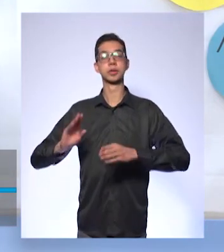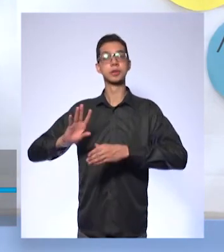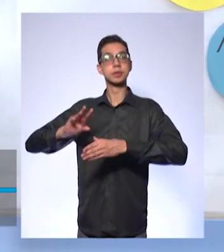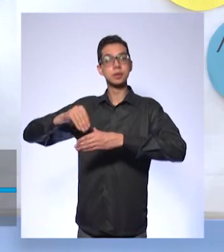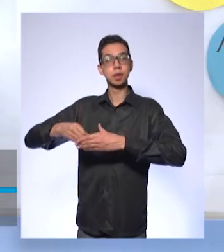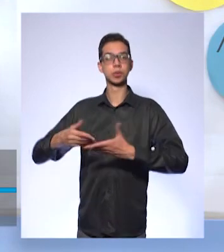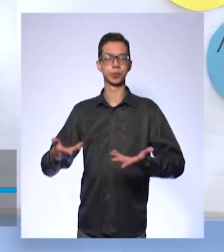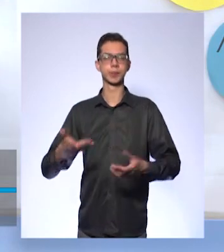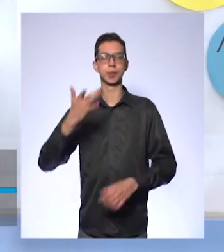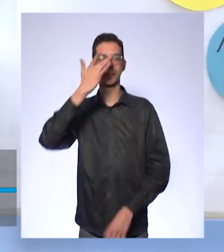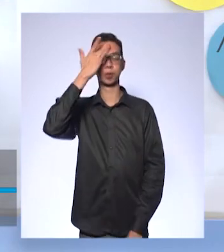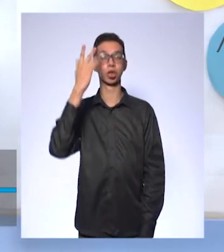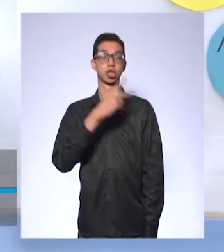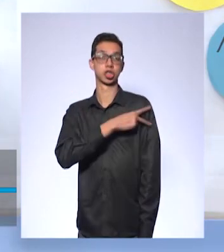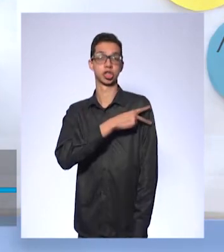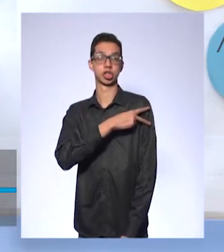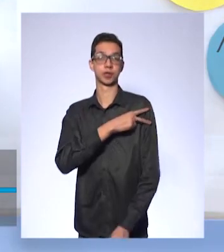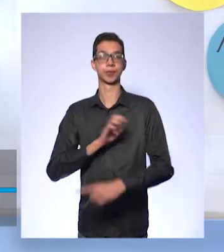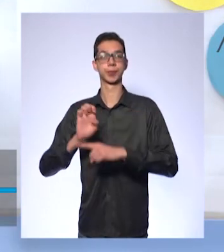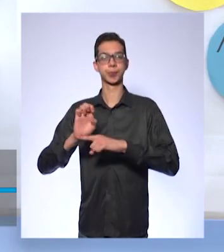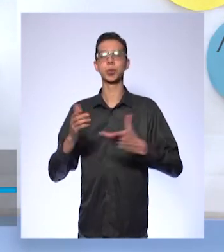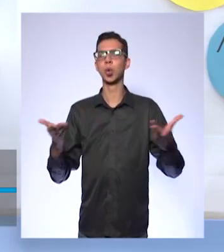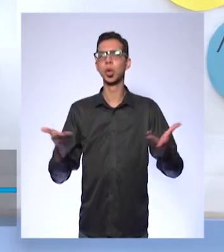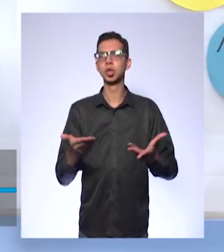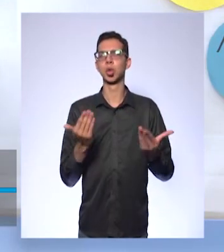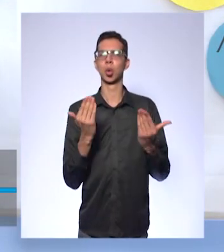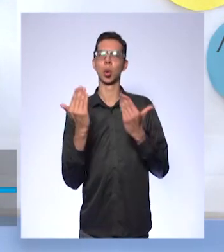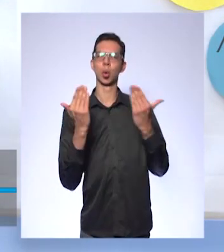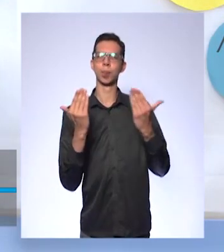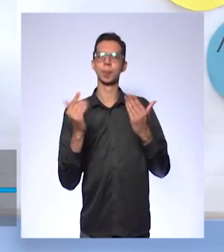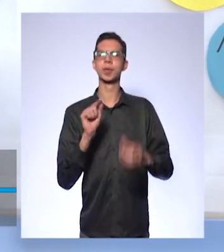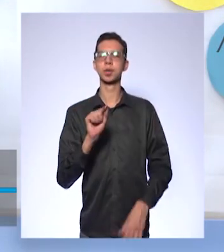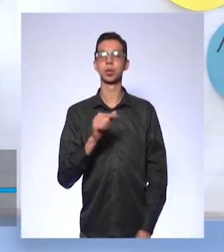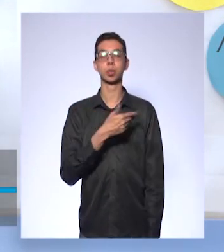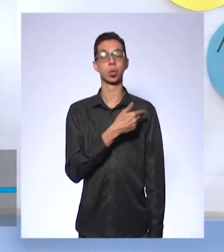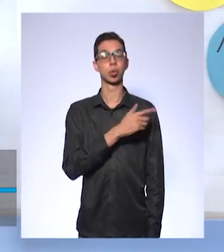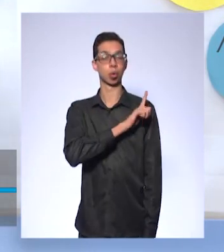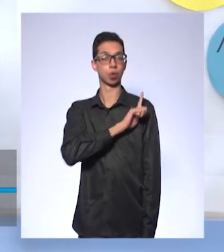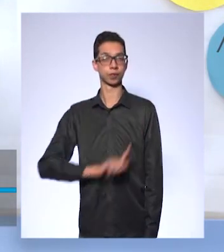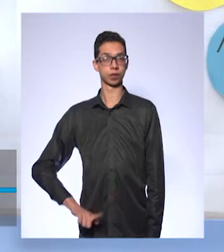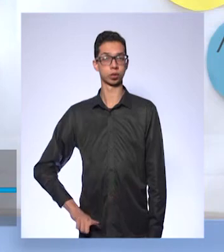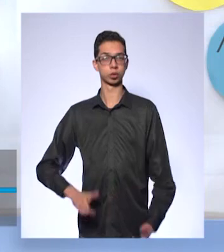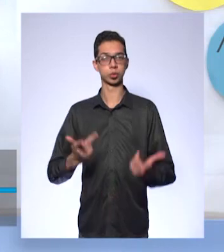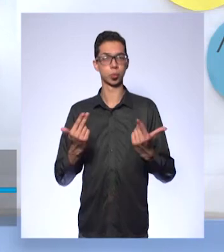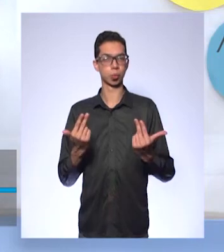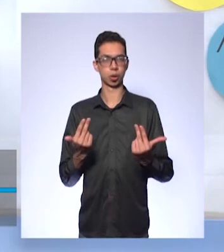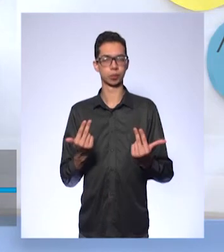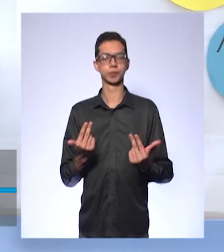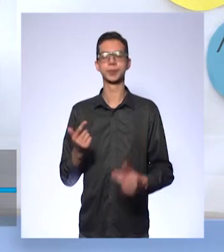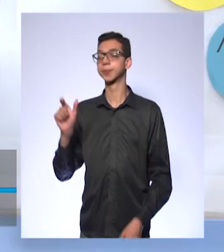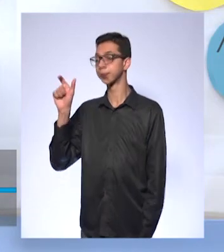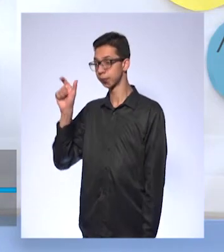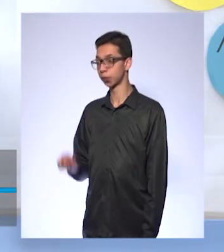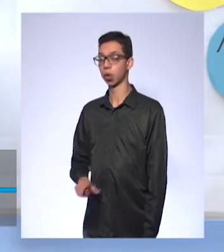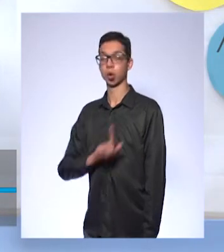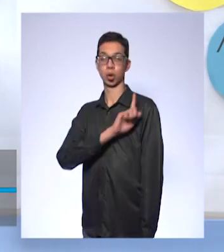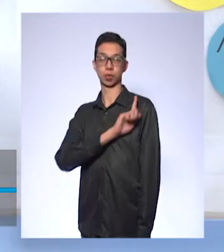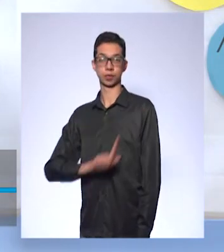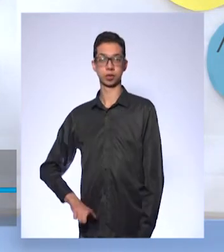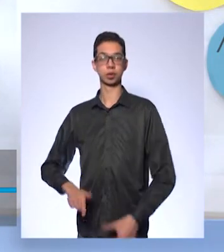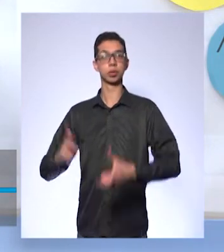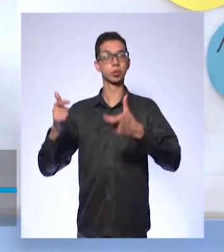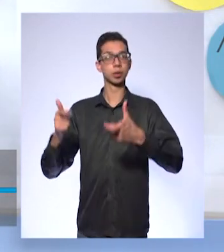de província, que hoje, se a gente for comparar hoje, seria o governador. Então, o governador da província tinha que